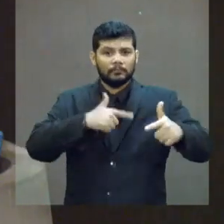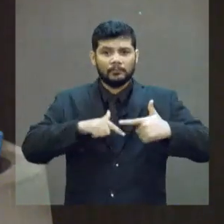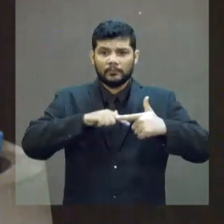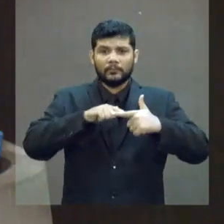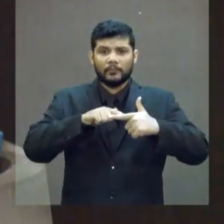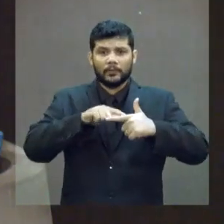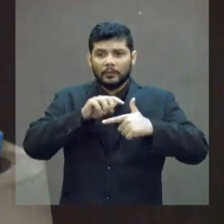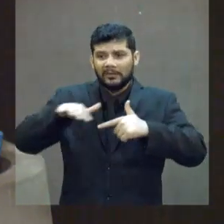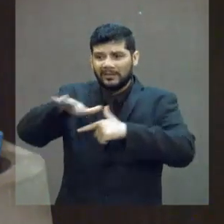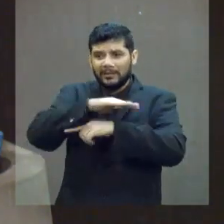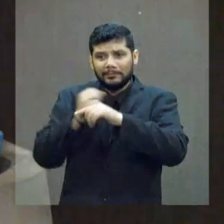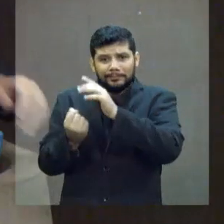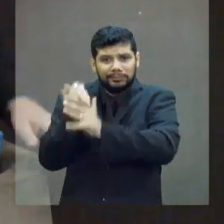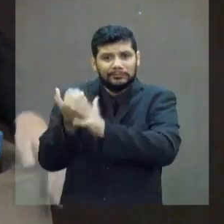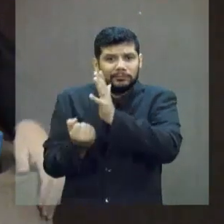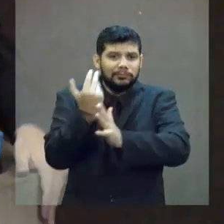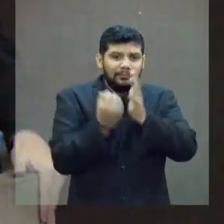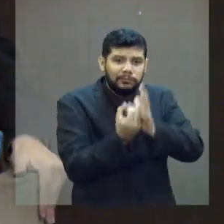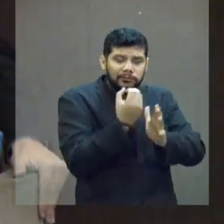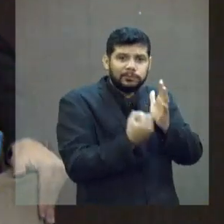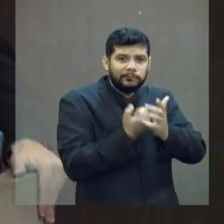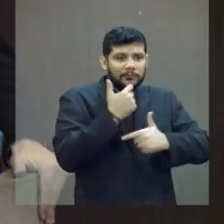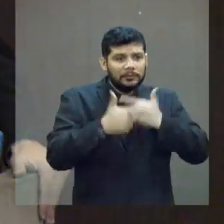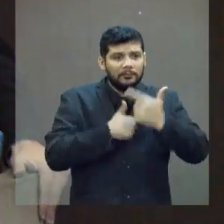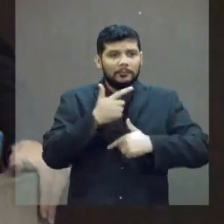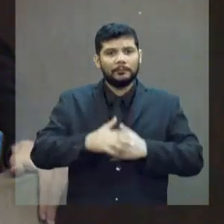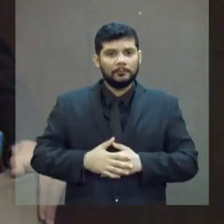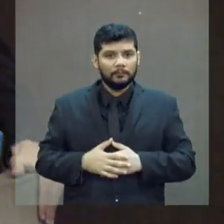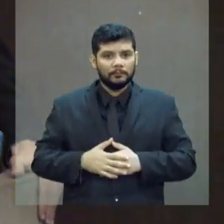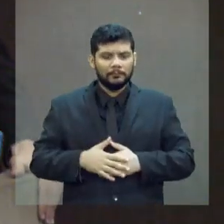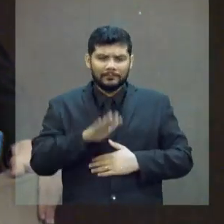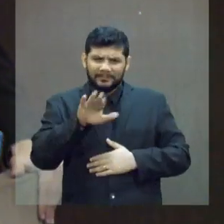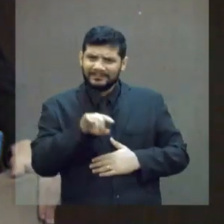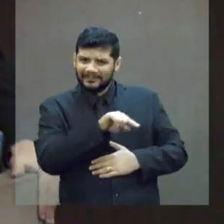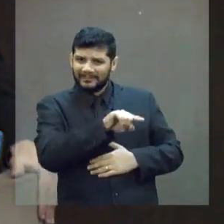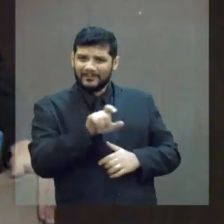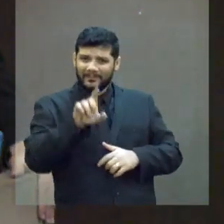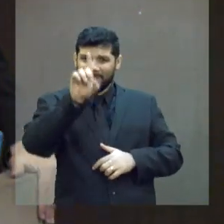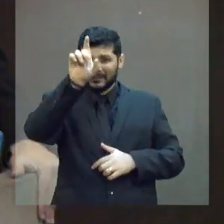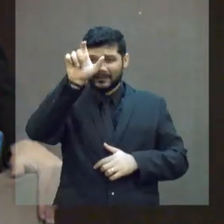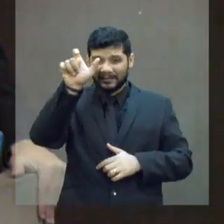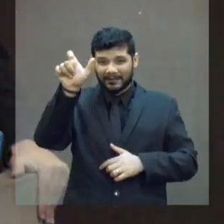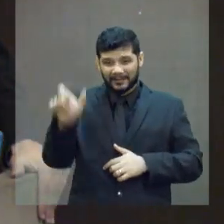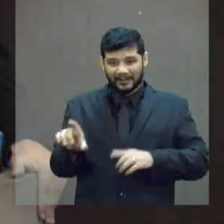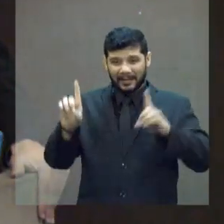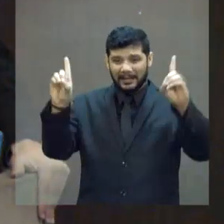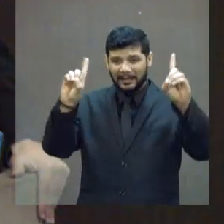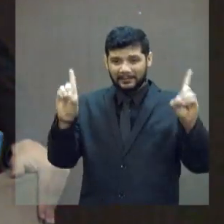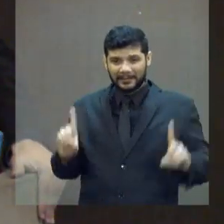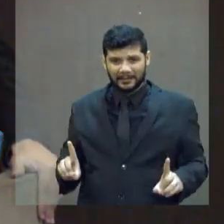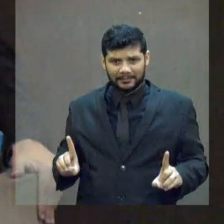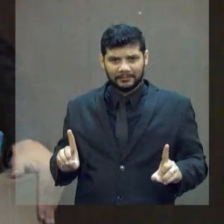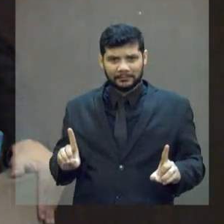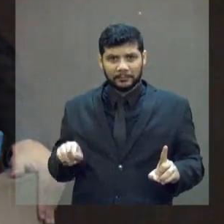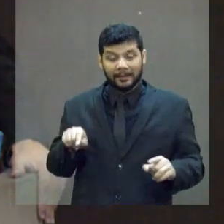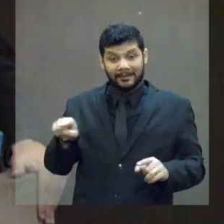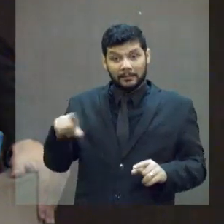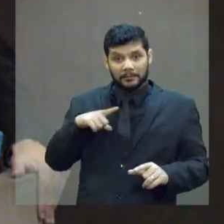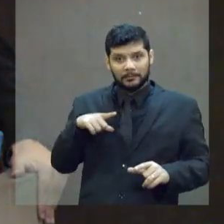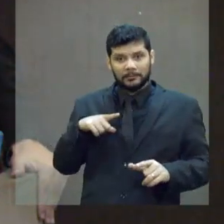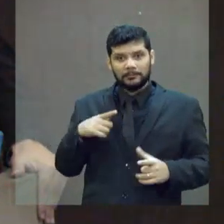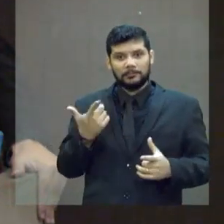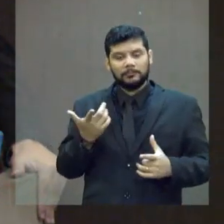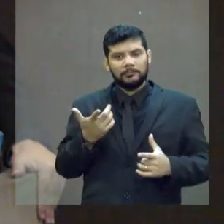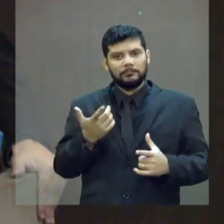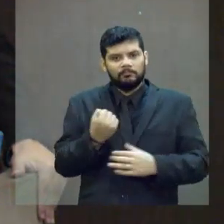setores produtivos. Porque, repito, a pessoa com deficiência, ela pode ter, quando resguardadas todas